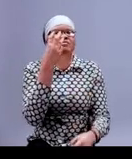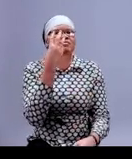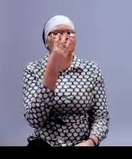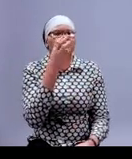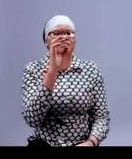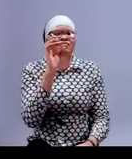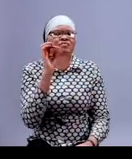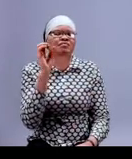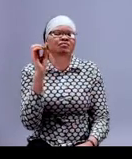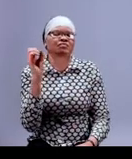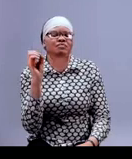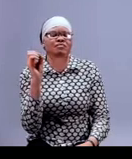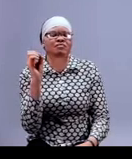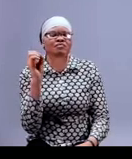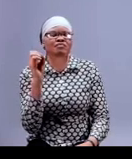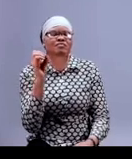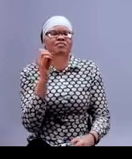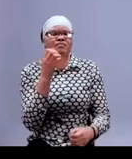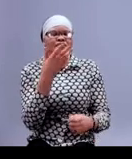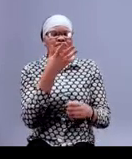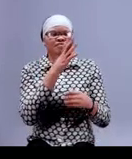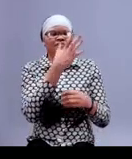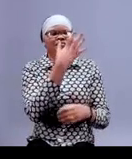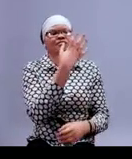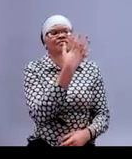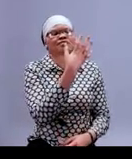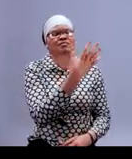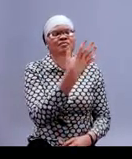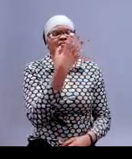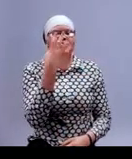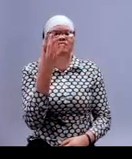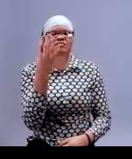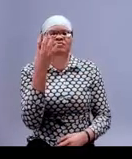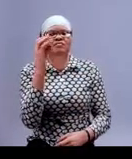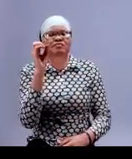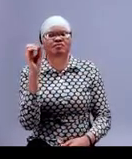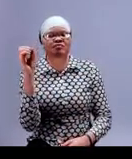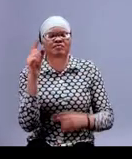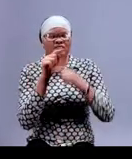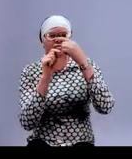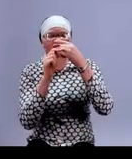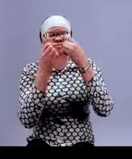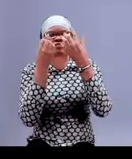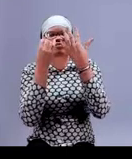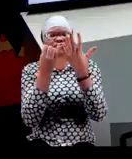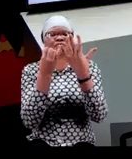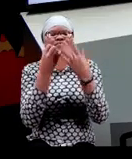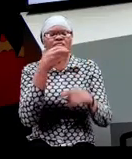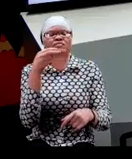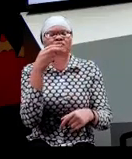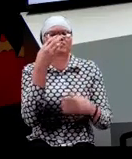três zeros no cociente logo 54.000 a divir por 6 ig a